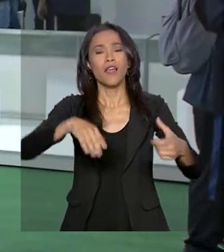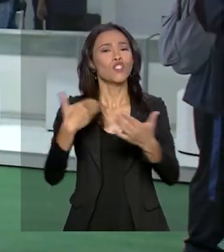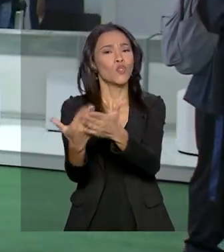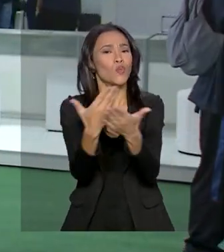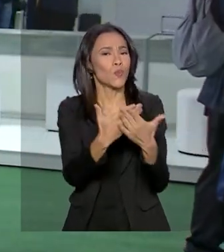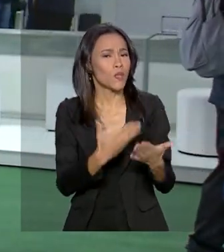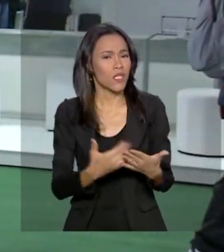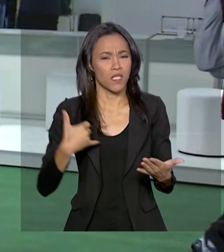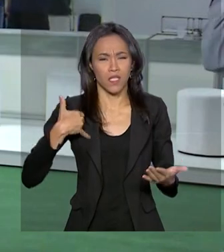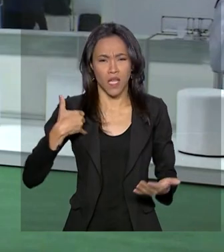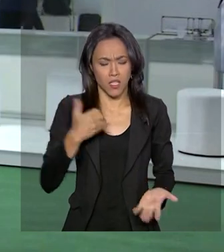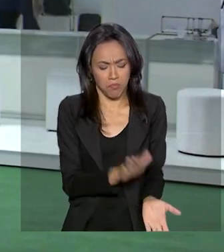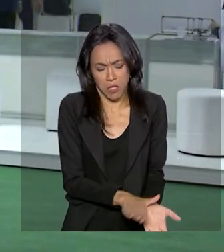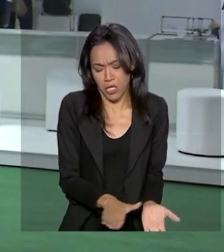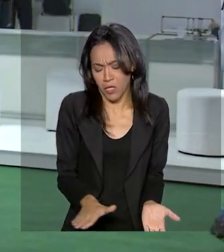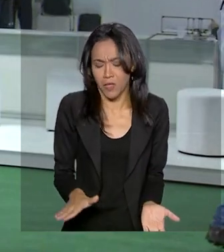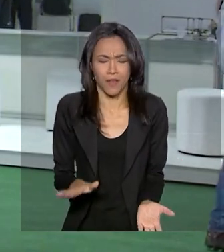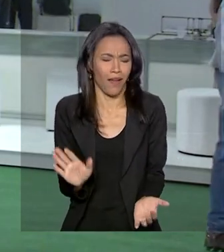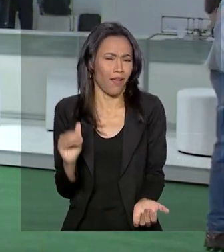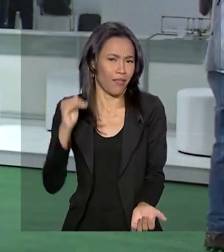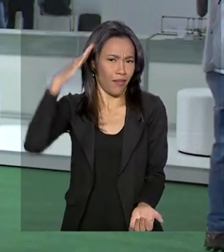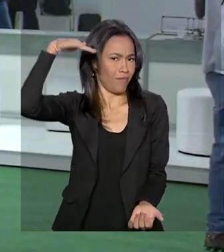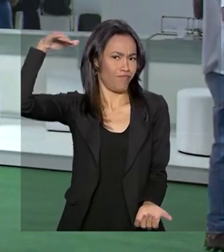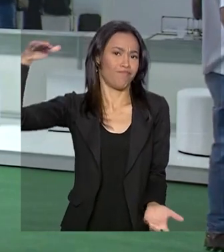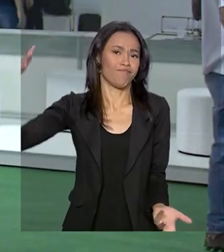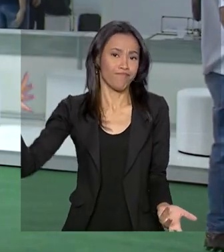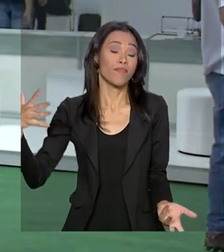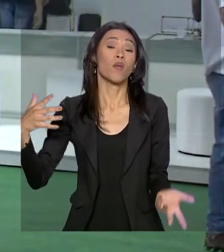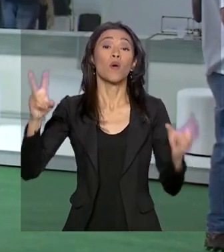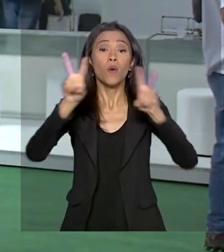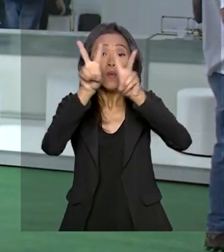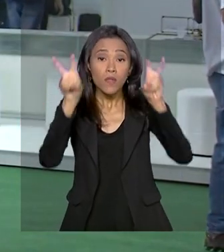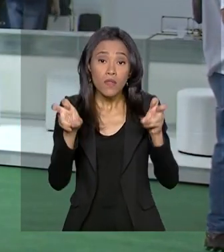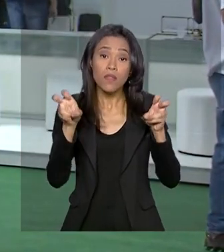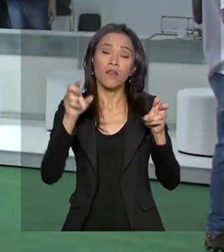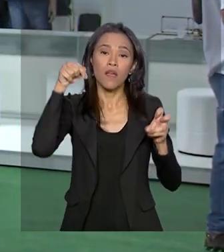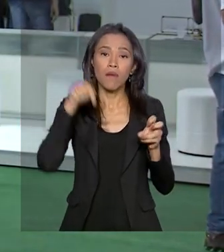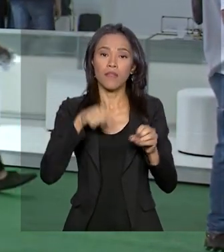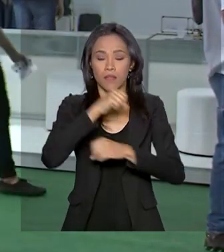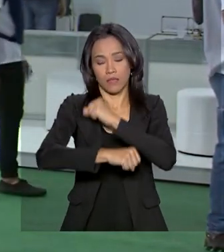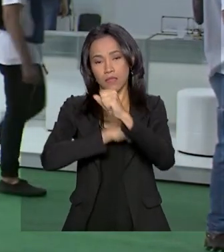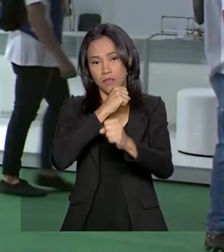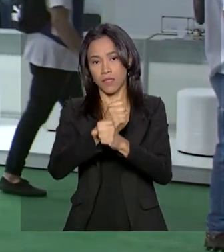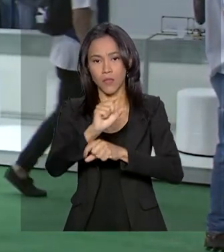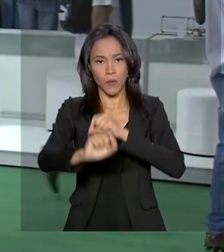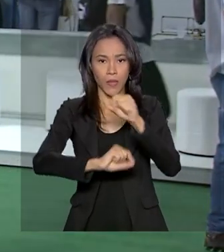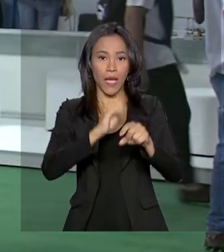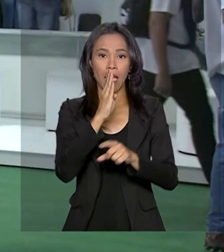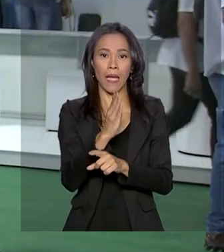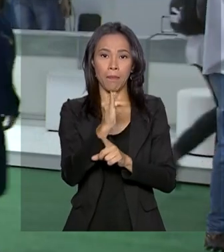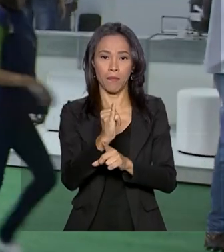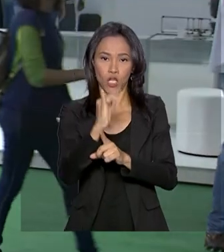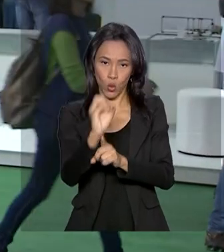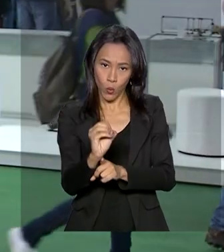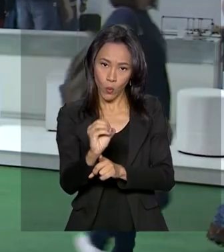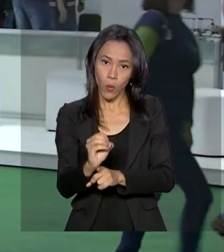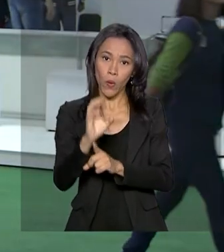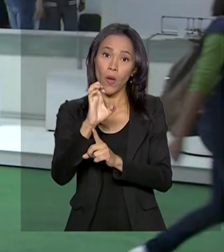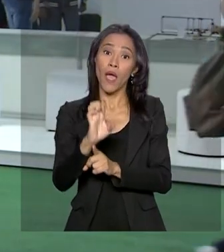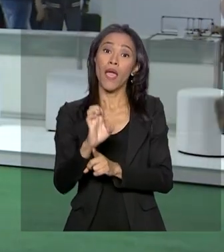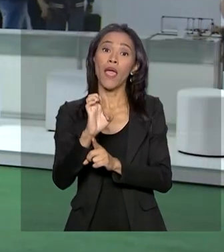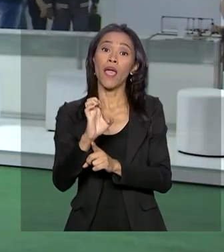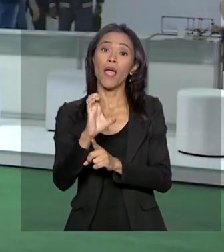idades, tem dos pequenininhos até os maiores. O tema desse ano da Semana Nacional de Tecnologia é bioeconomia. Economia, diversidade